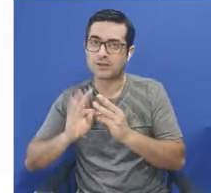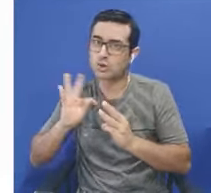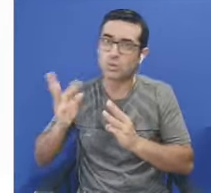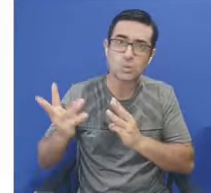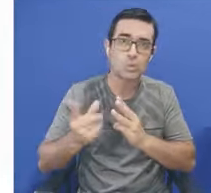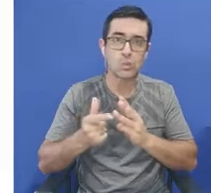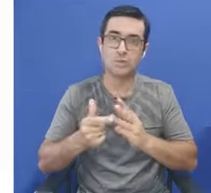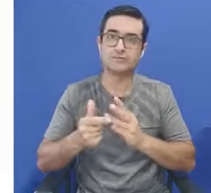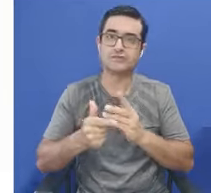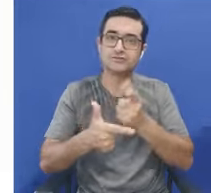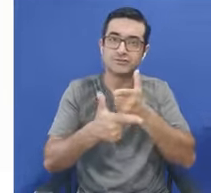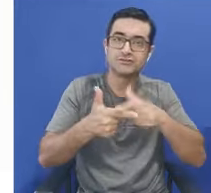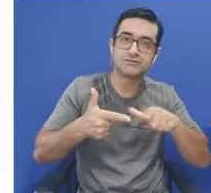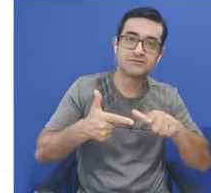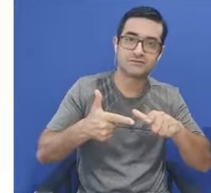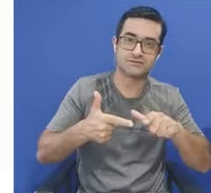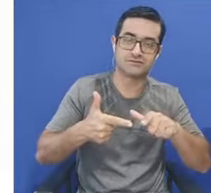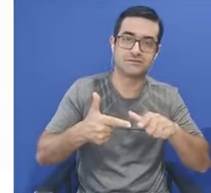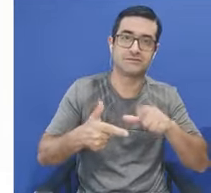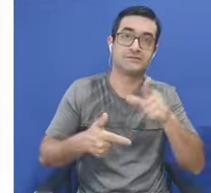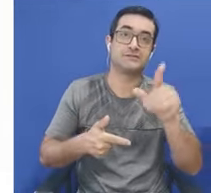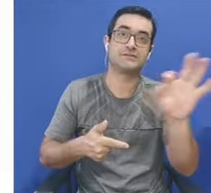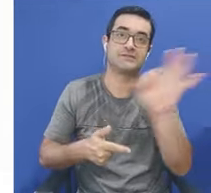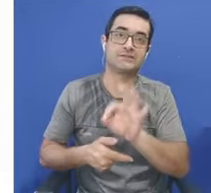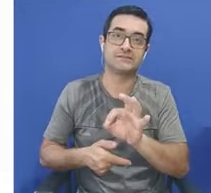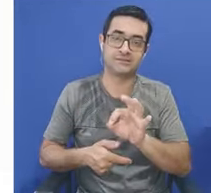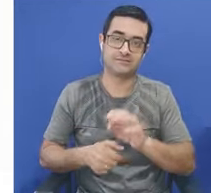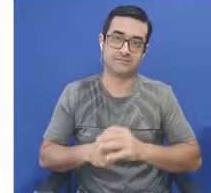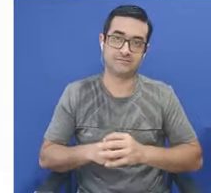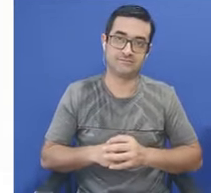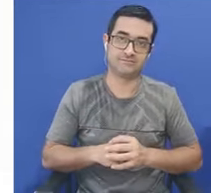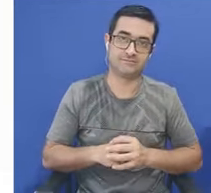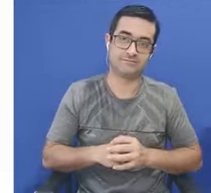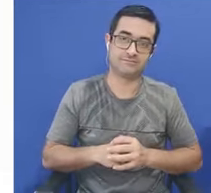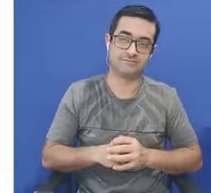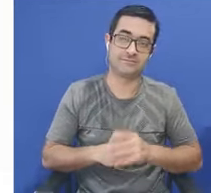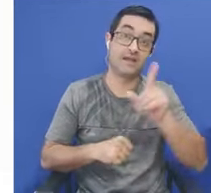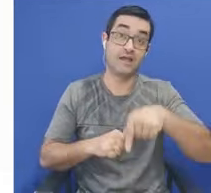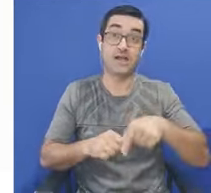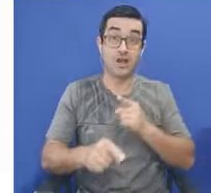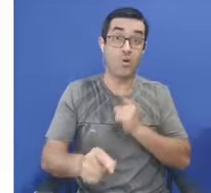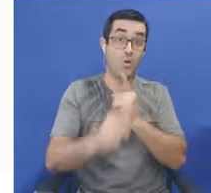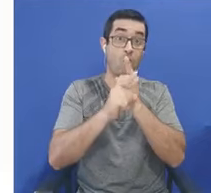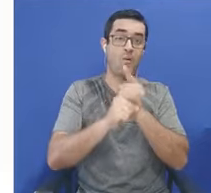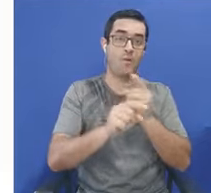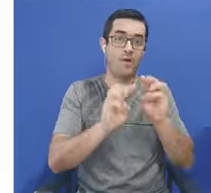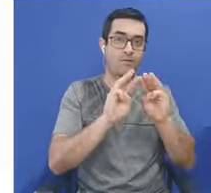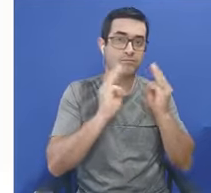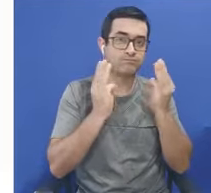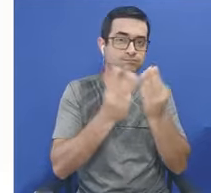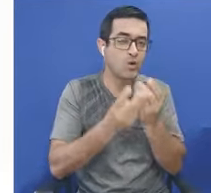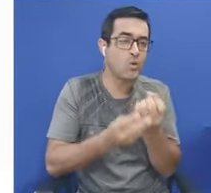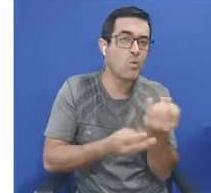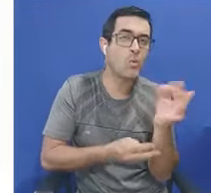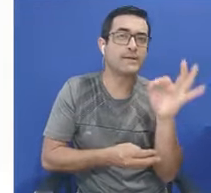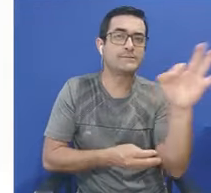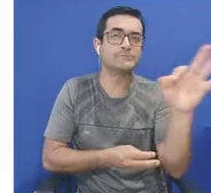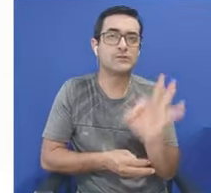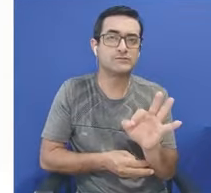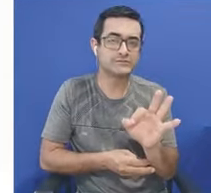Para saber a proporção em massa, a proporção em porcentagem em